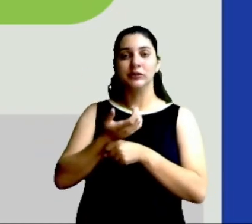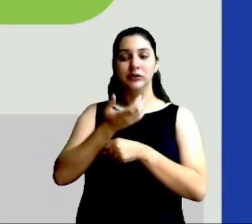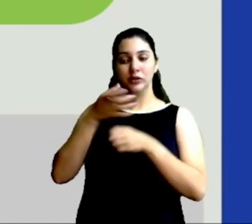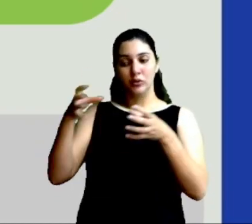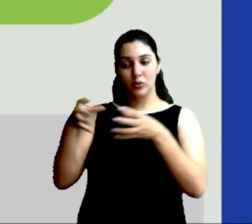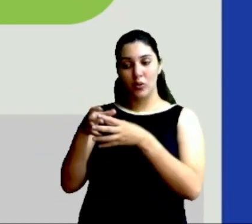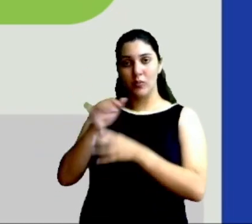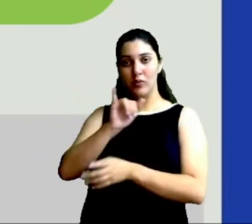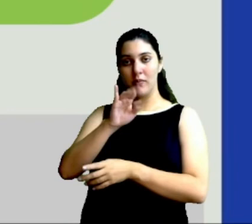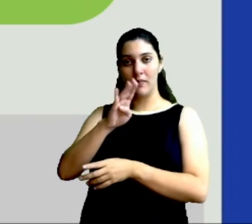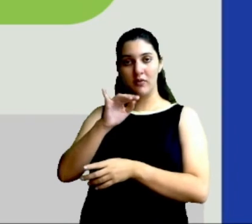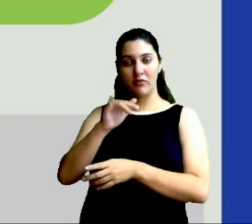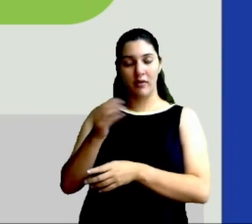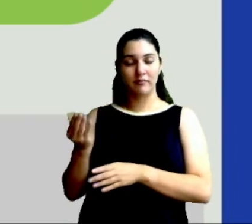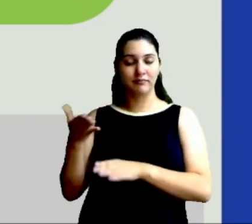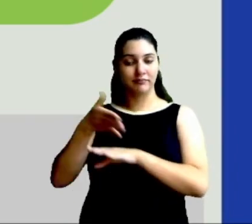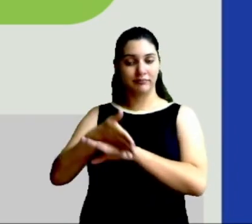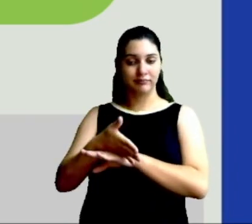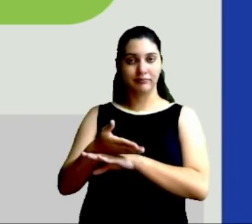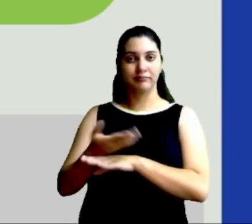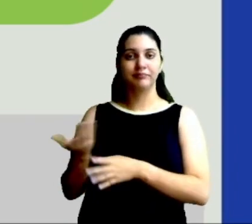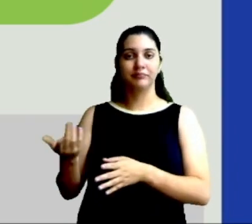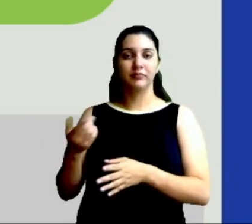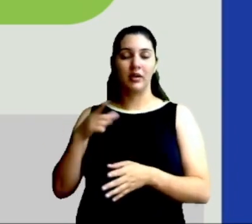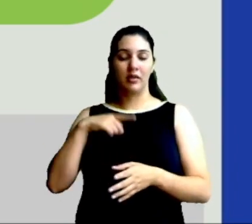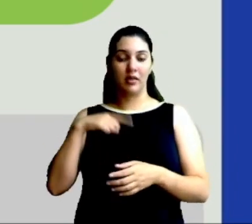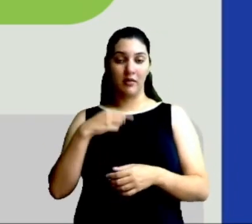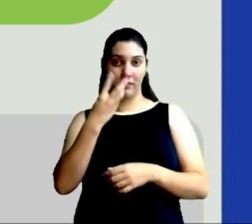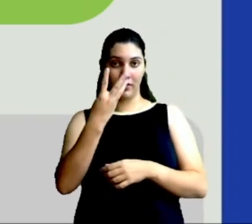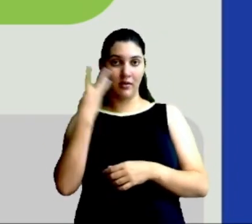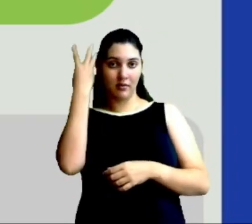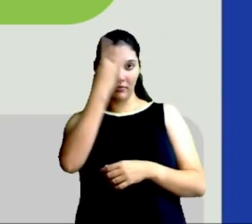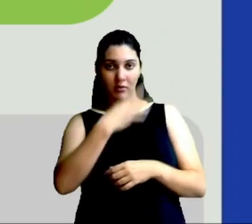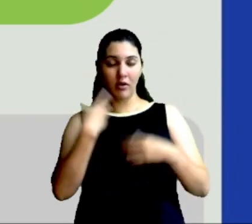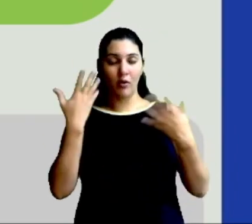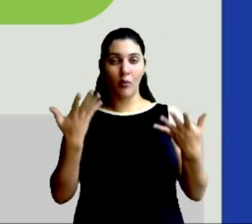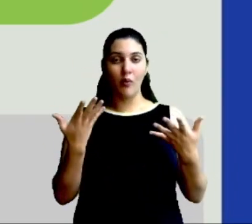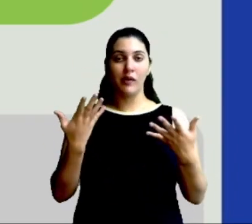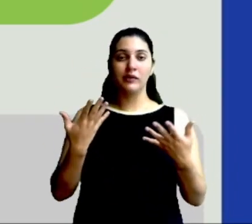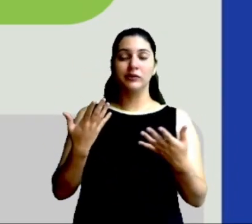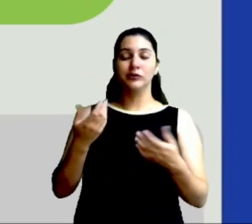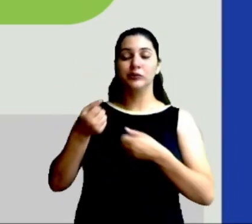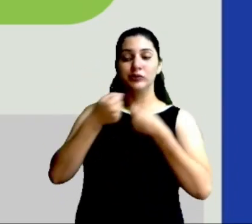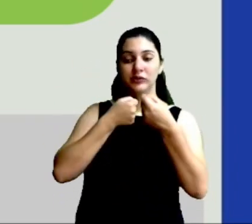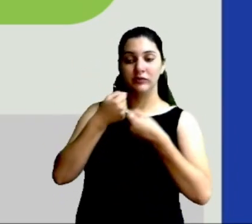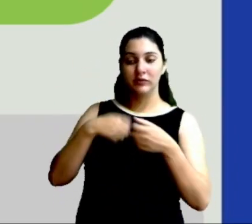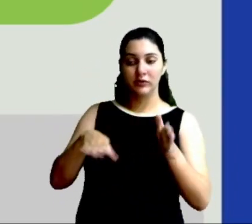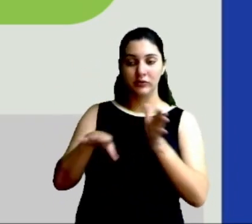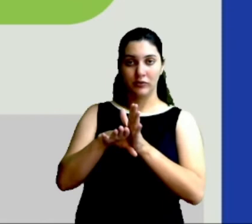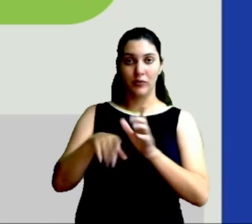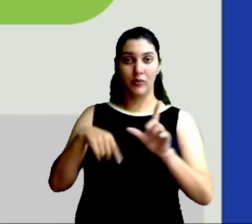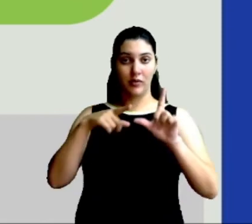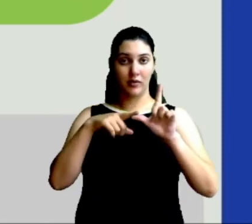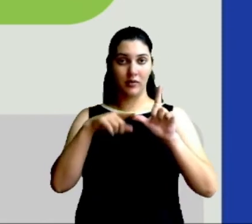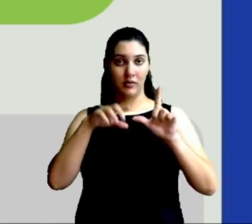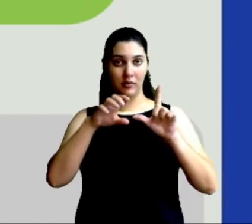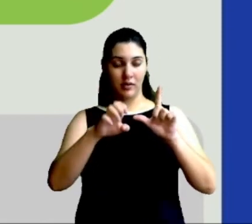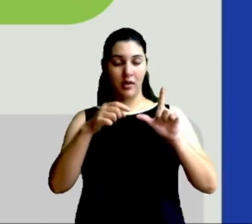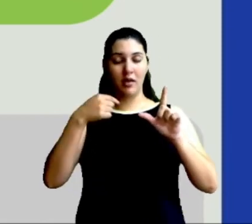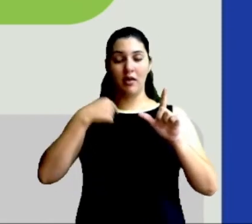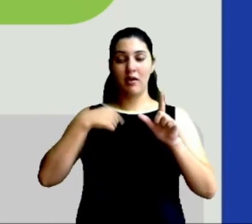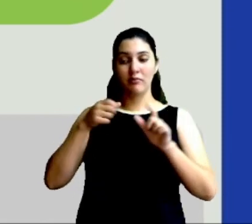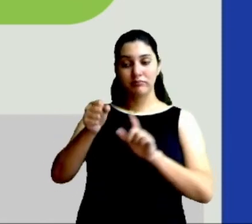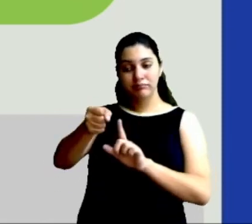correta. Letra D, bateu 3 horas quando o entrevistador chegou. E a letra E, fui eu que abriu